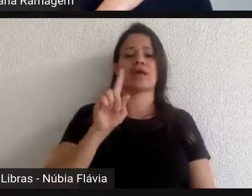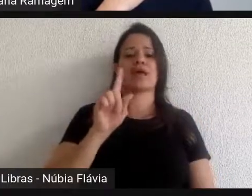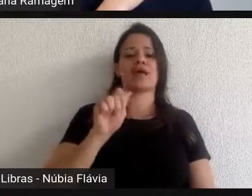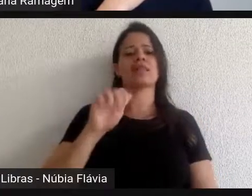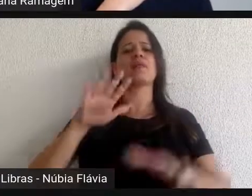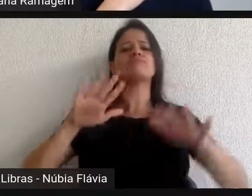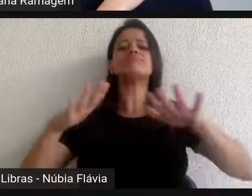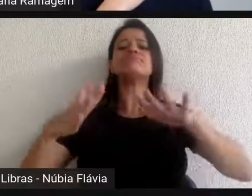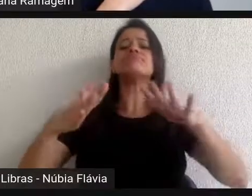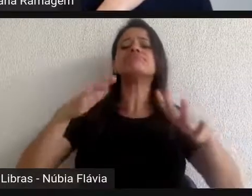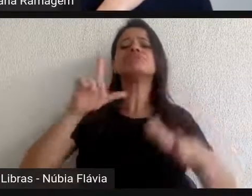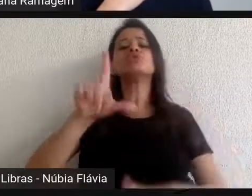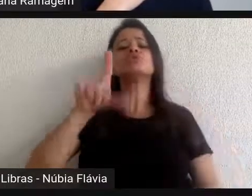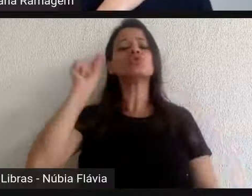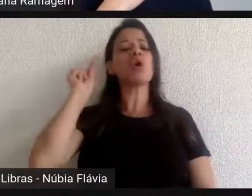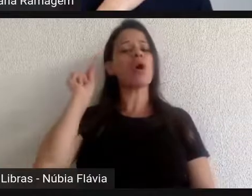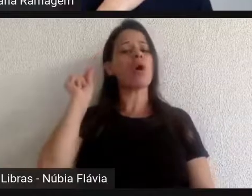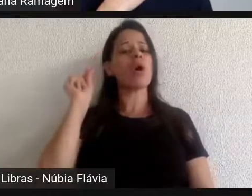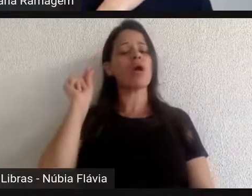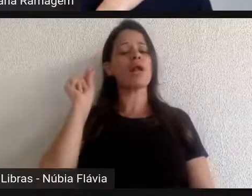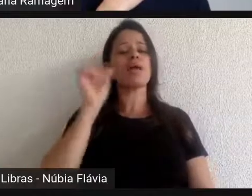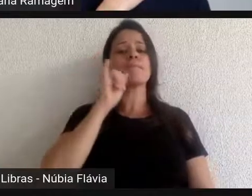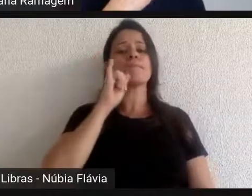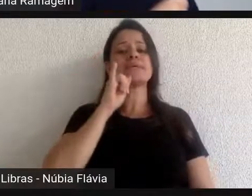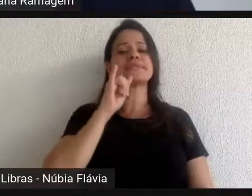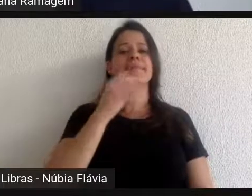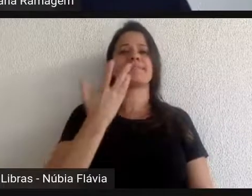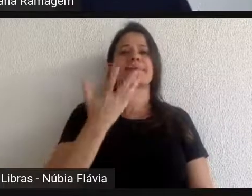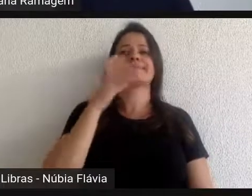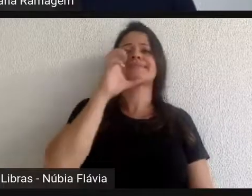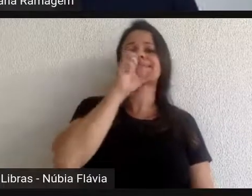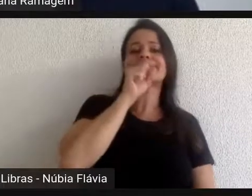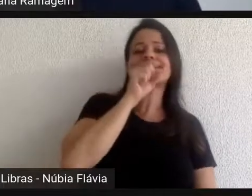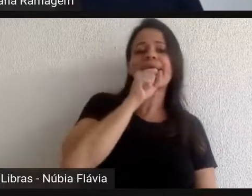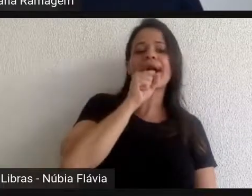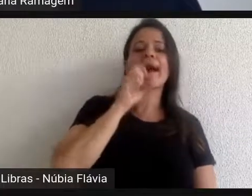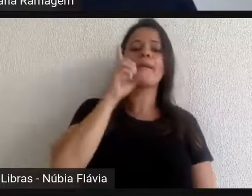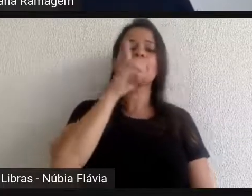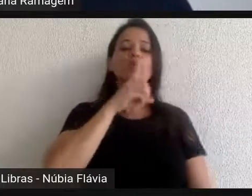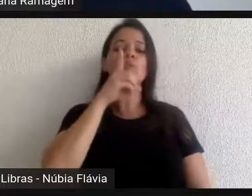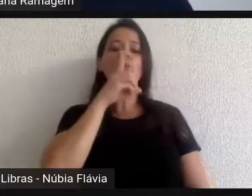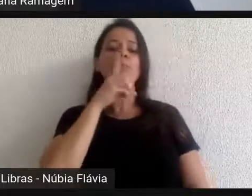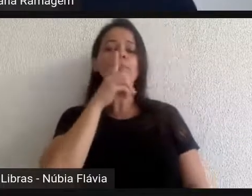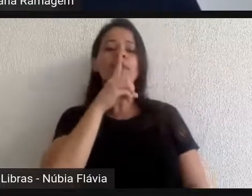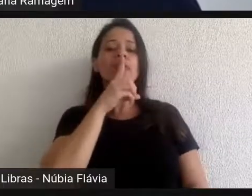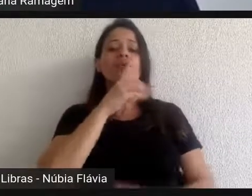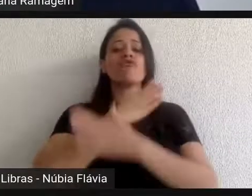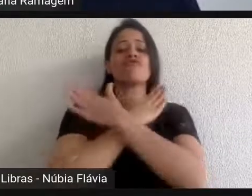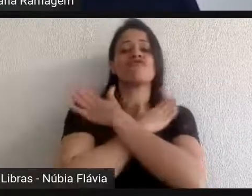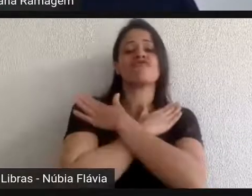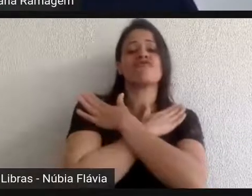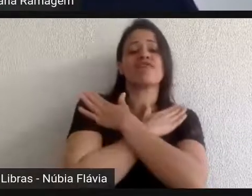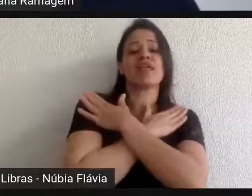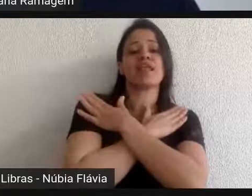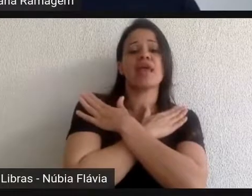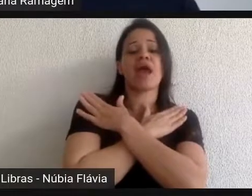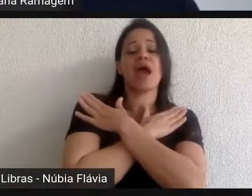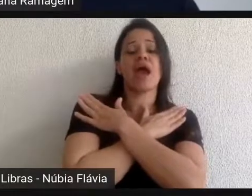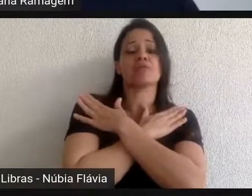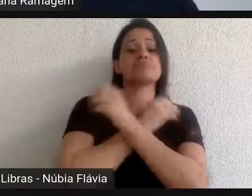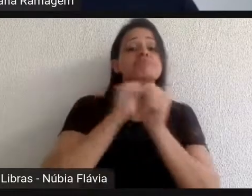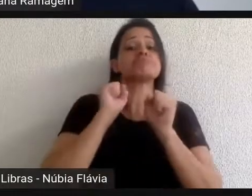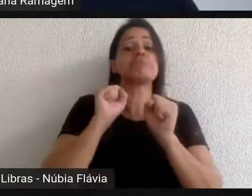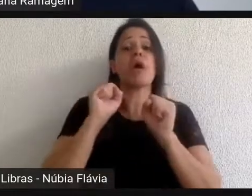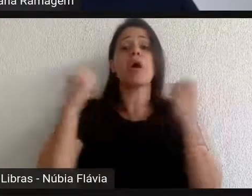você deixar o sábado, domingo e feriados para fazer uma atividade física e durante